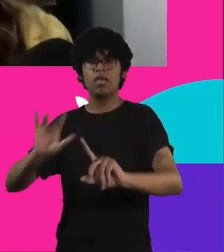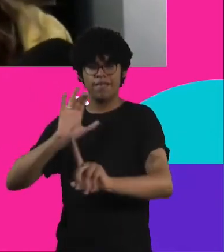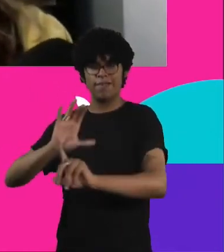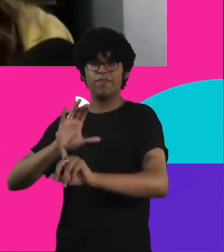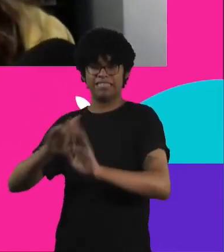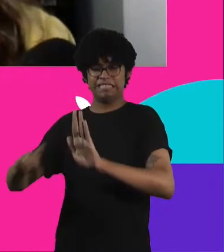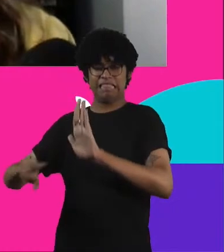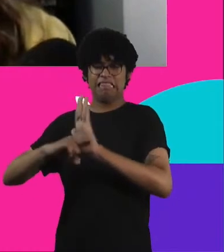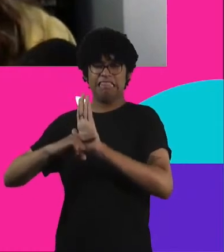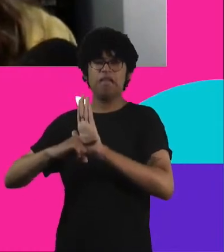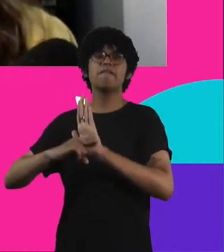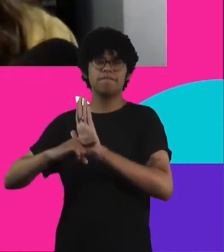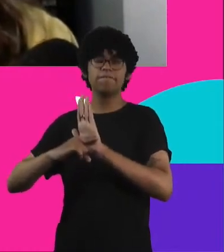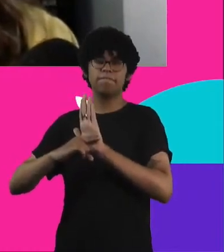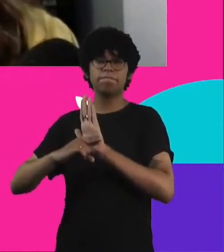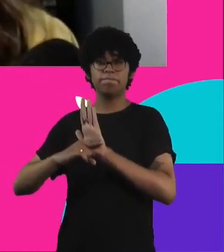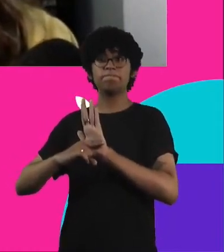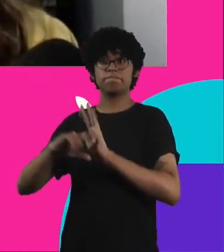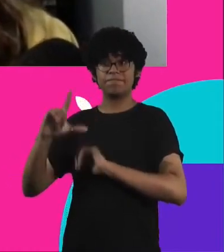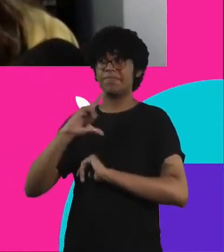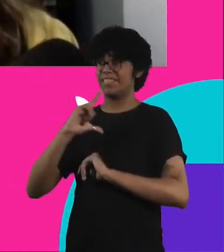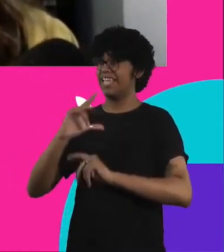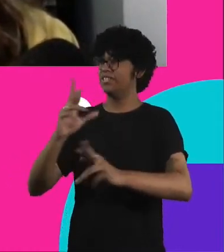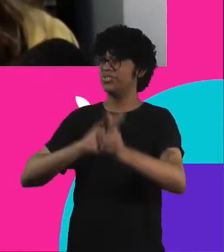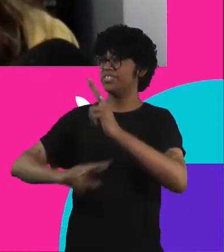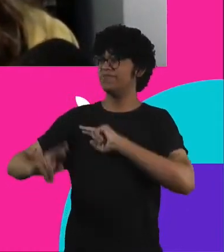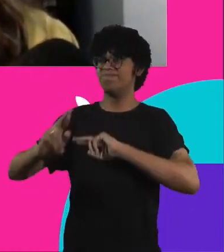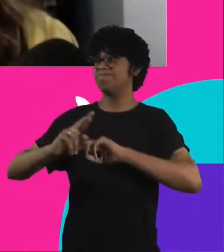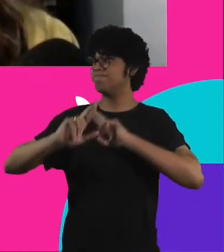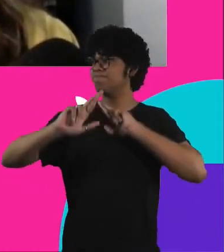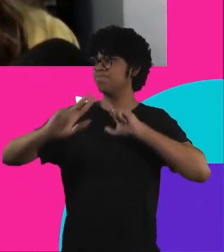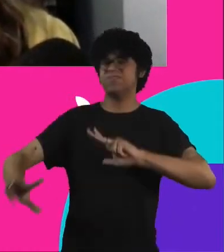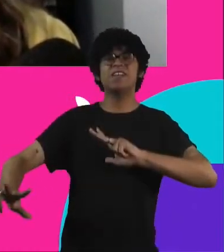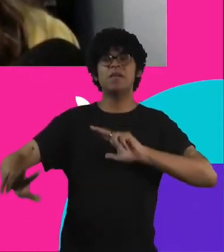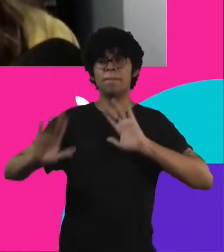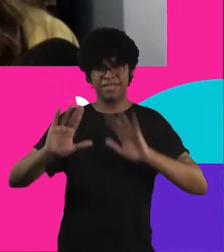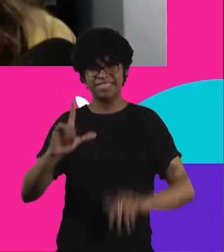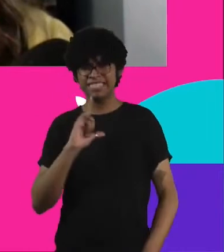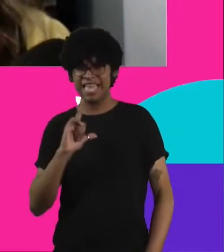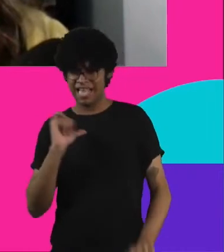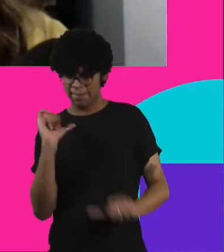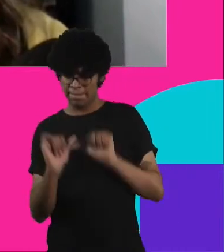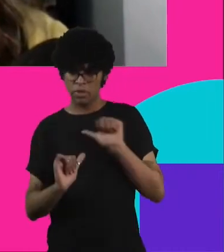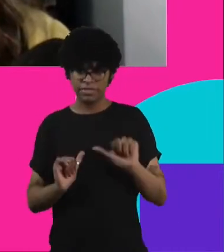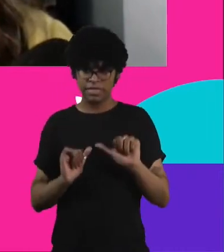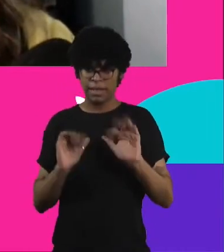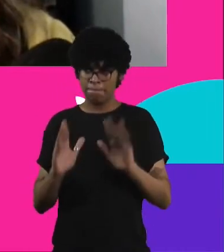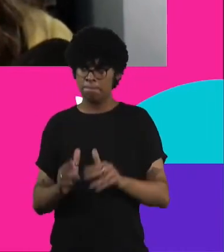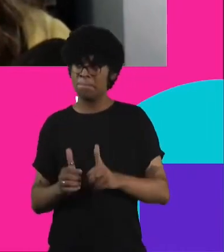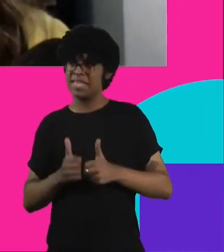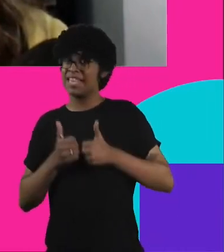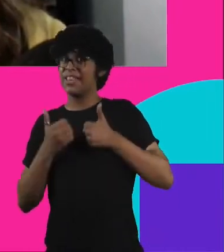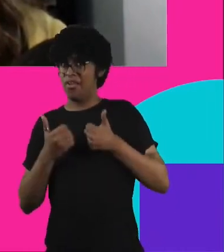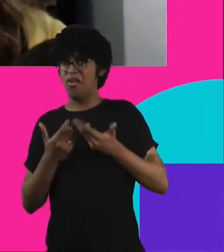que tem tido, né, enfim, consequências muito drásticas, mas existe ou a gente está vendo algum tipo de tendência,